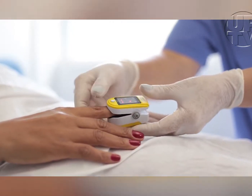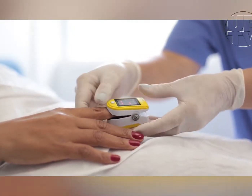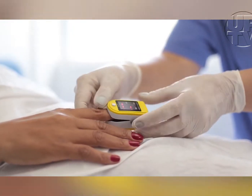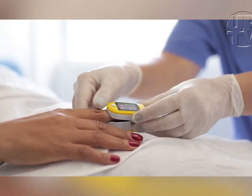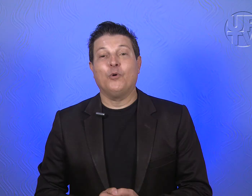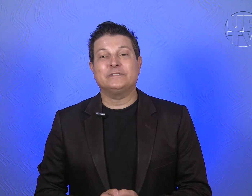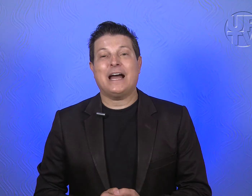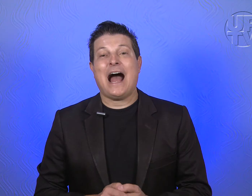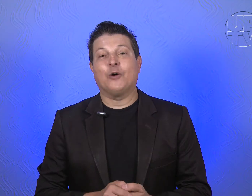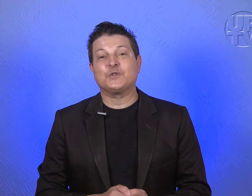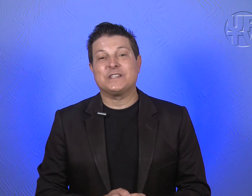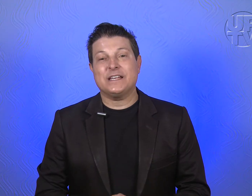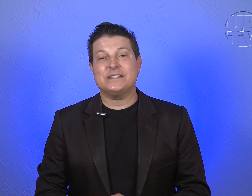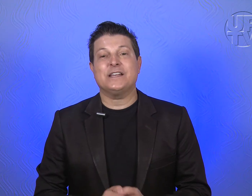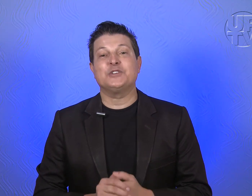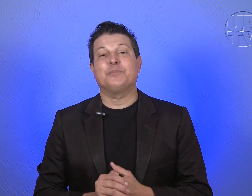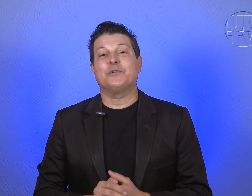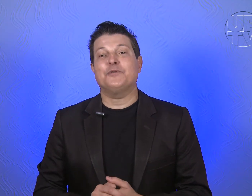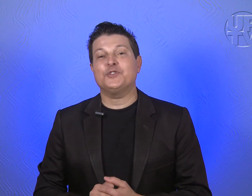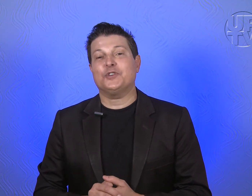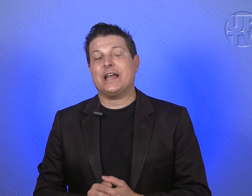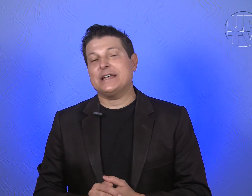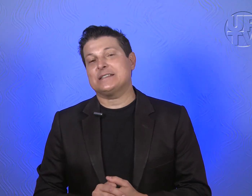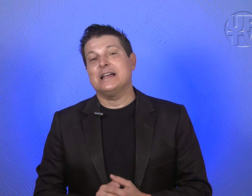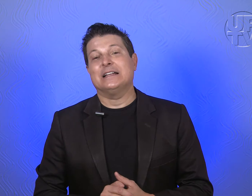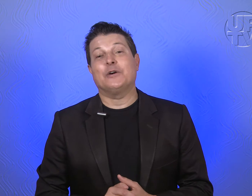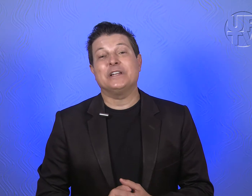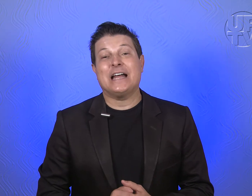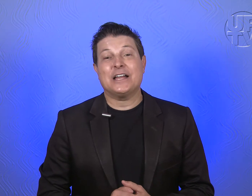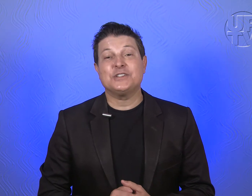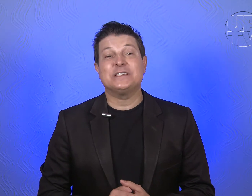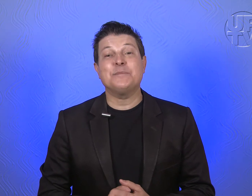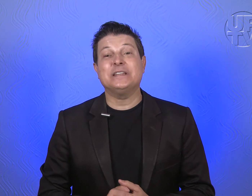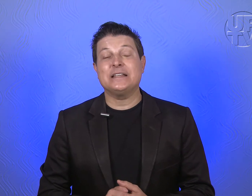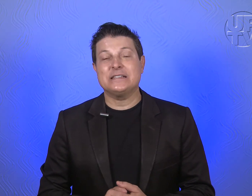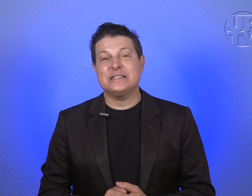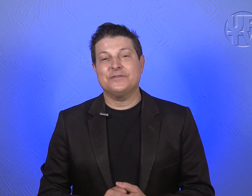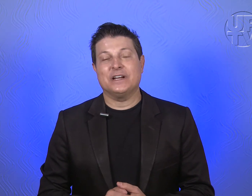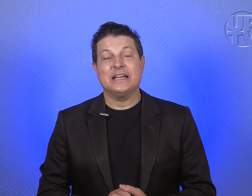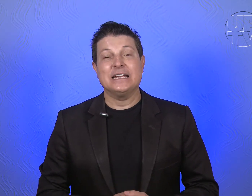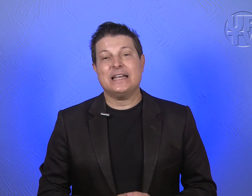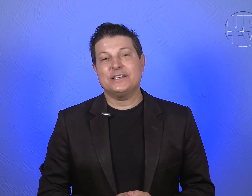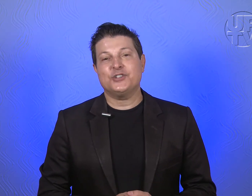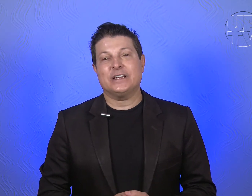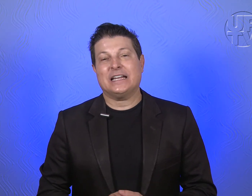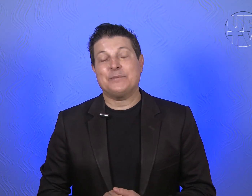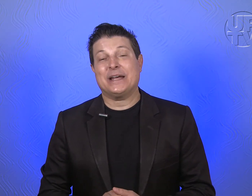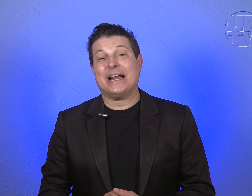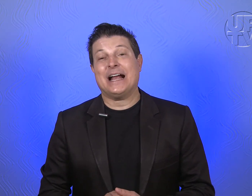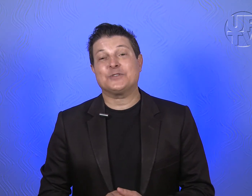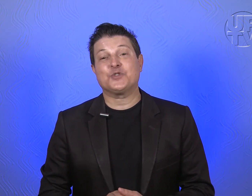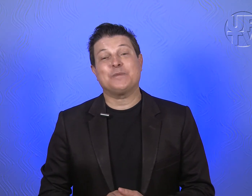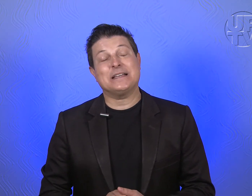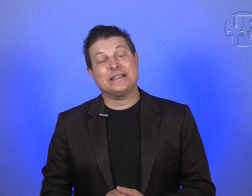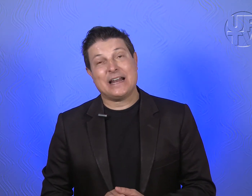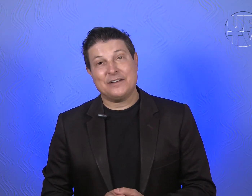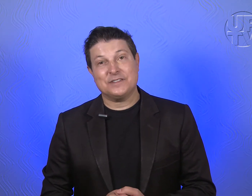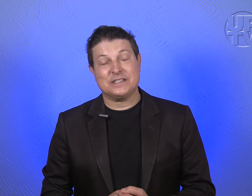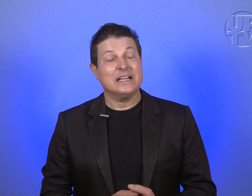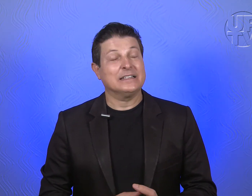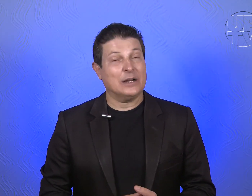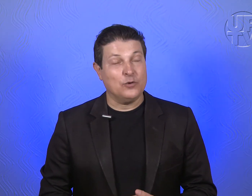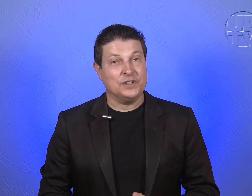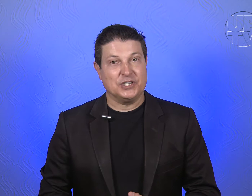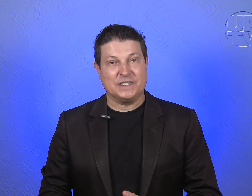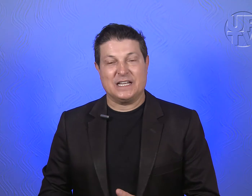enfermagem aponta a ausência de profissionais na unidade semi-intensiva, que é destinada para casos mais